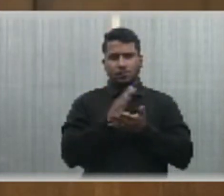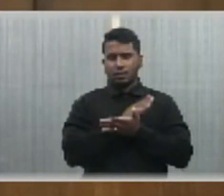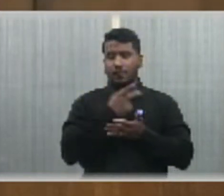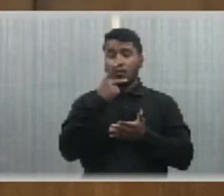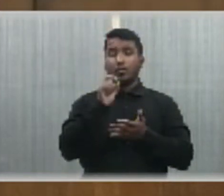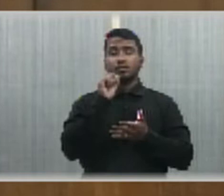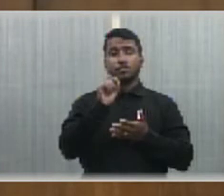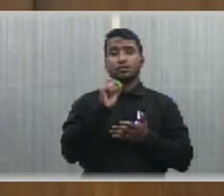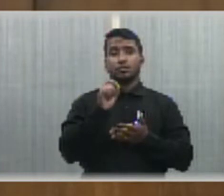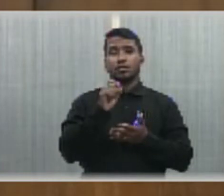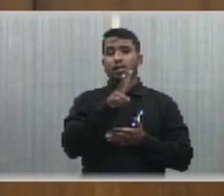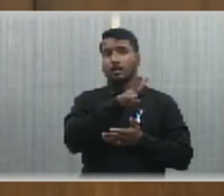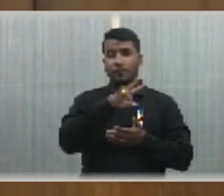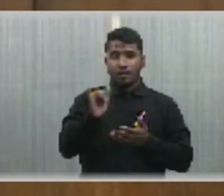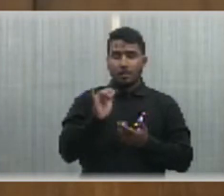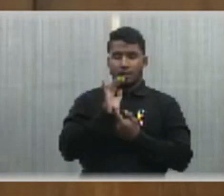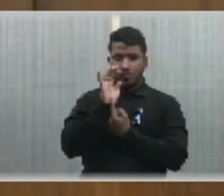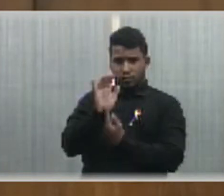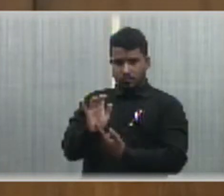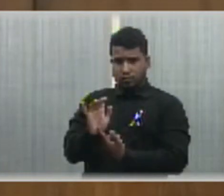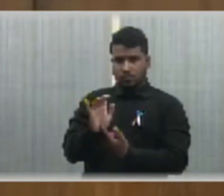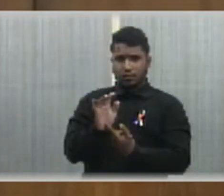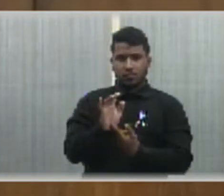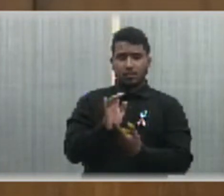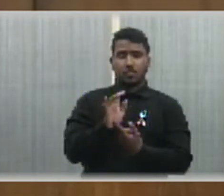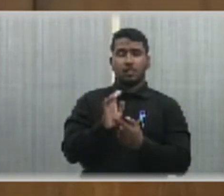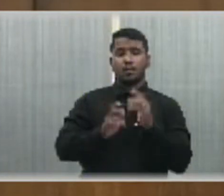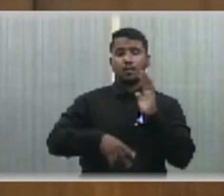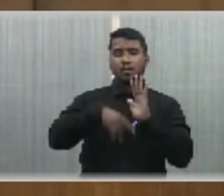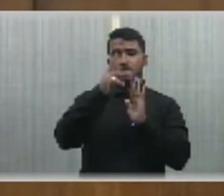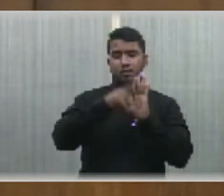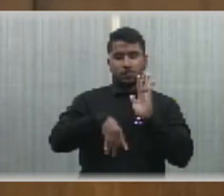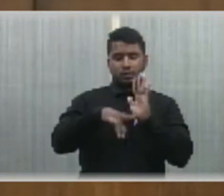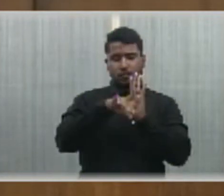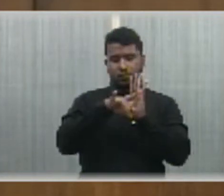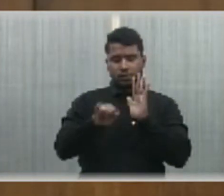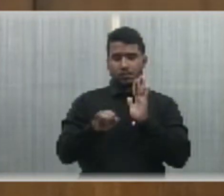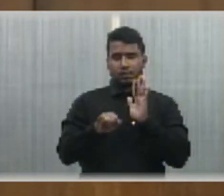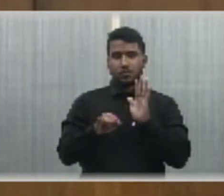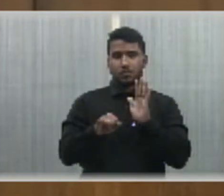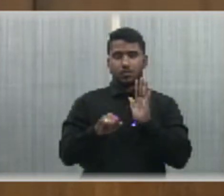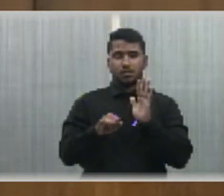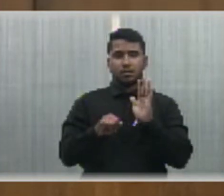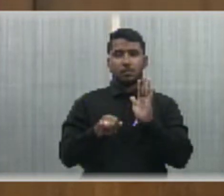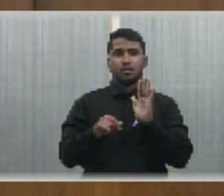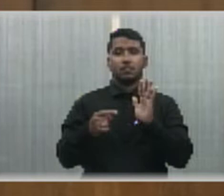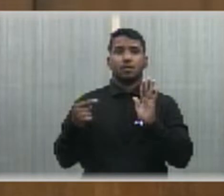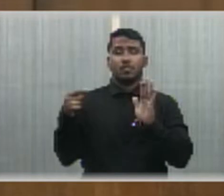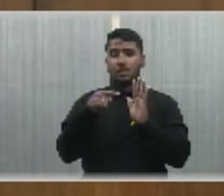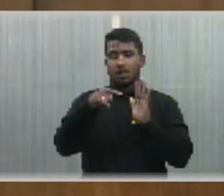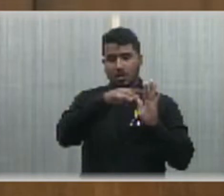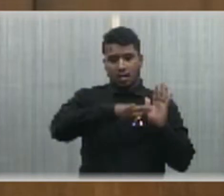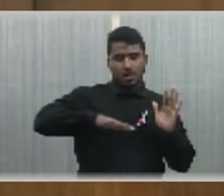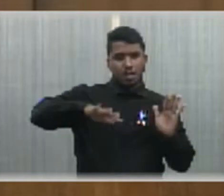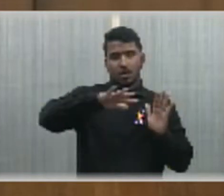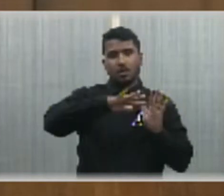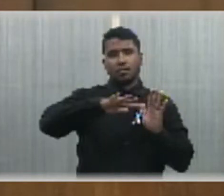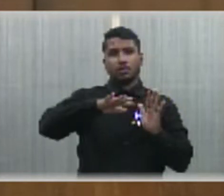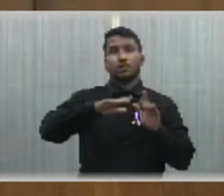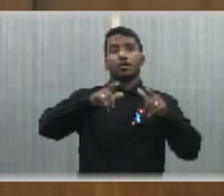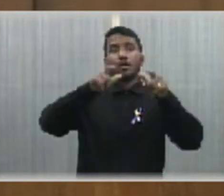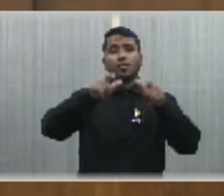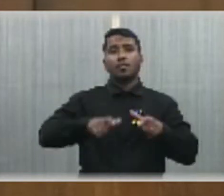que irá apresentar indicativo de projeto de lei, tornando aquela área do